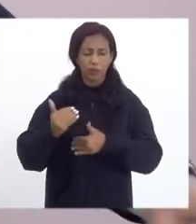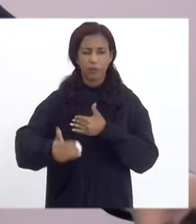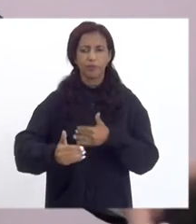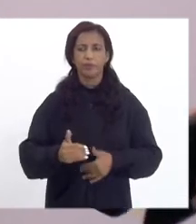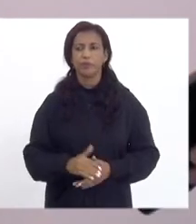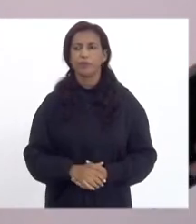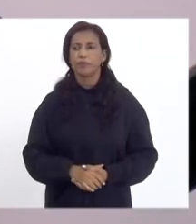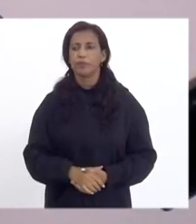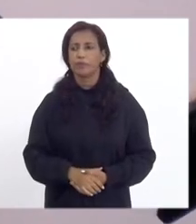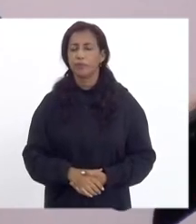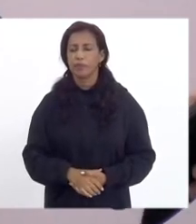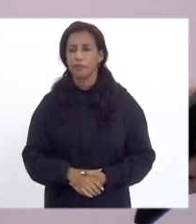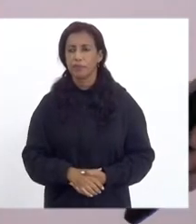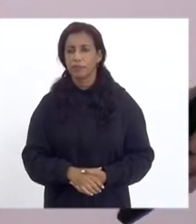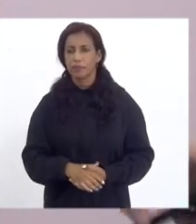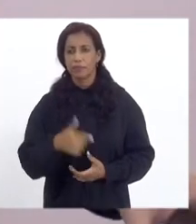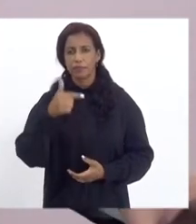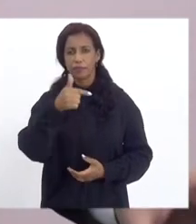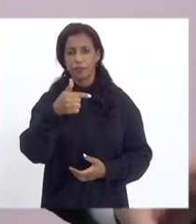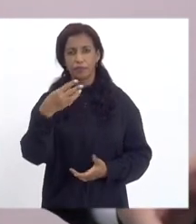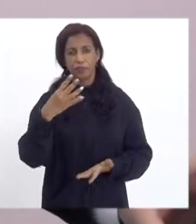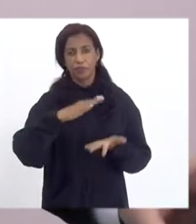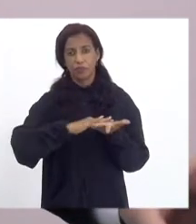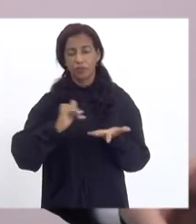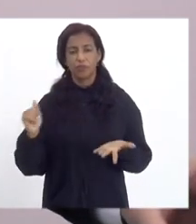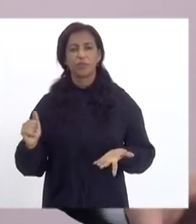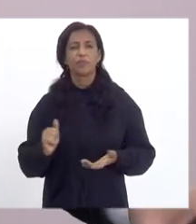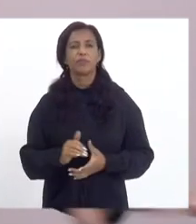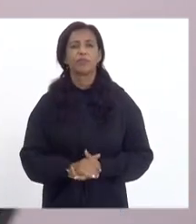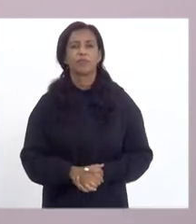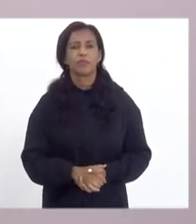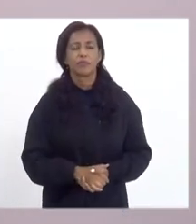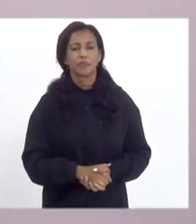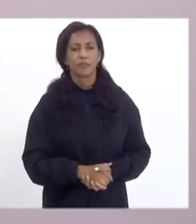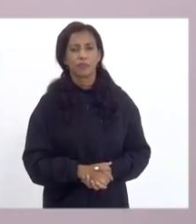mais um pouquinho. Então, 23, retirado de pauta.